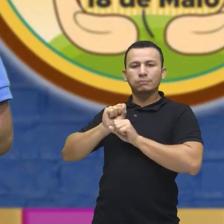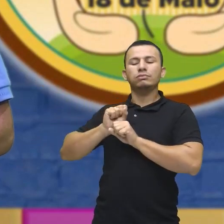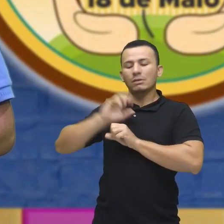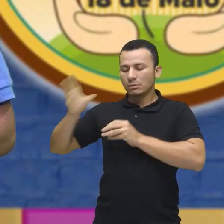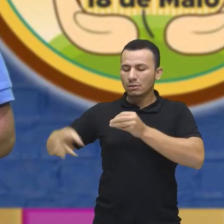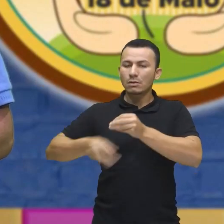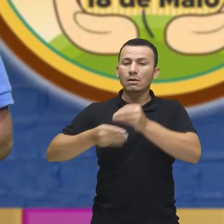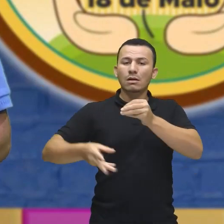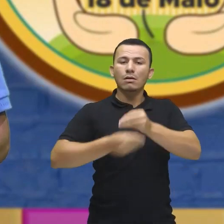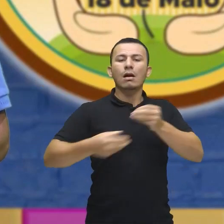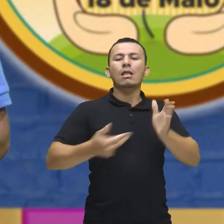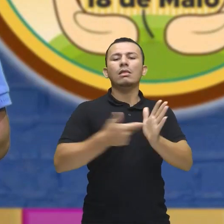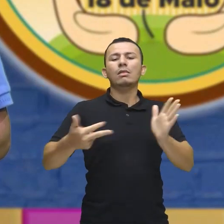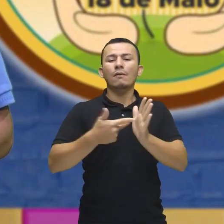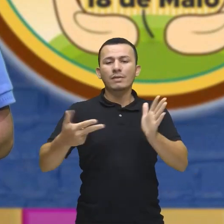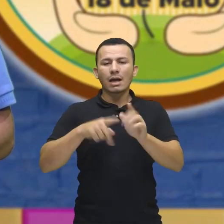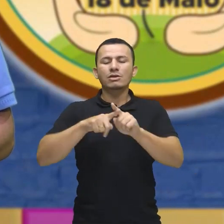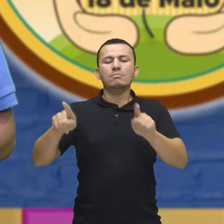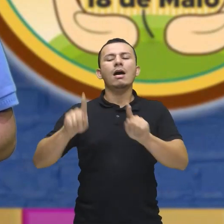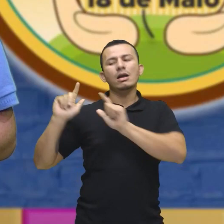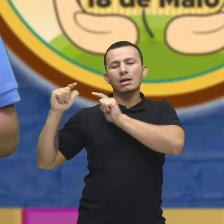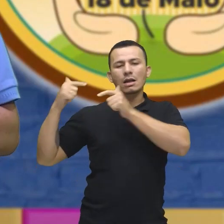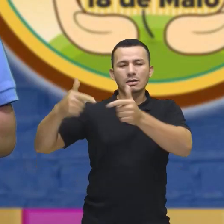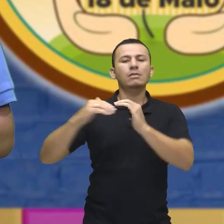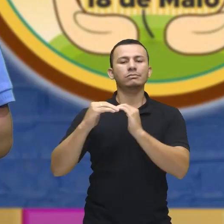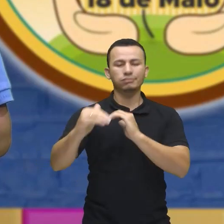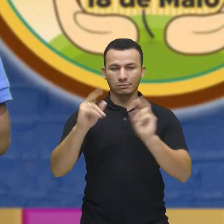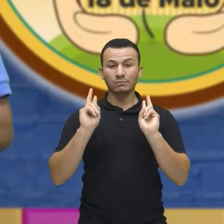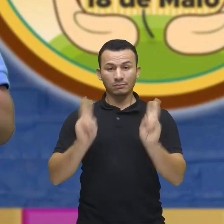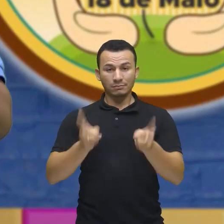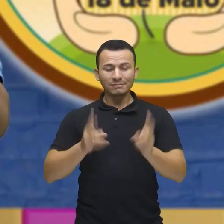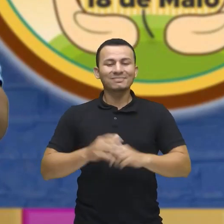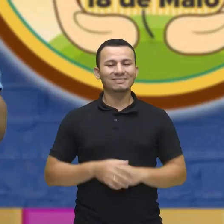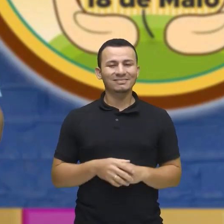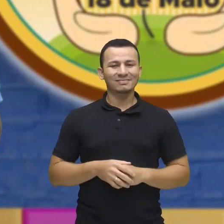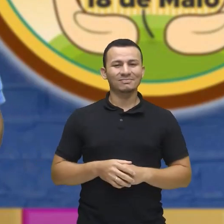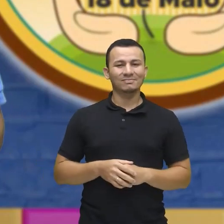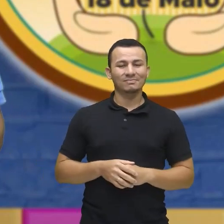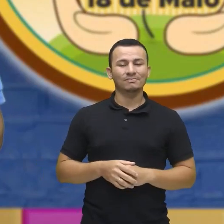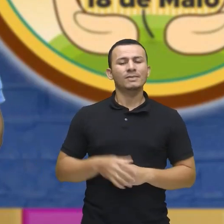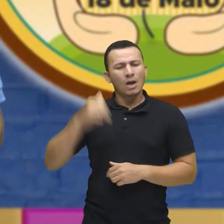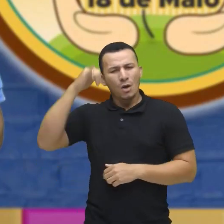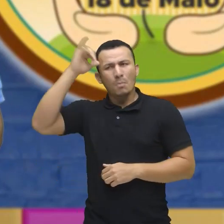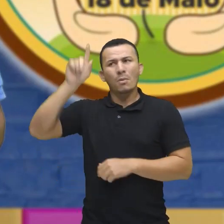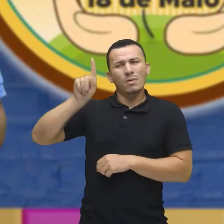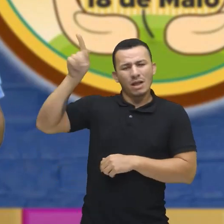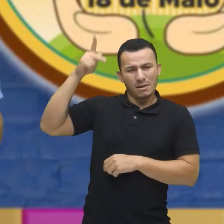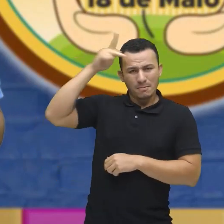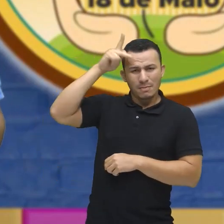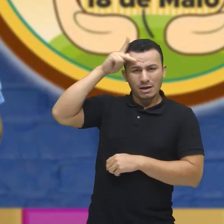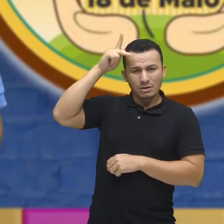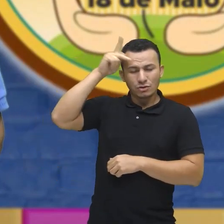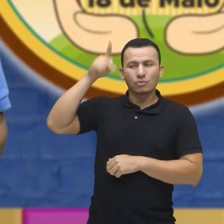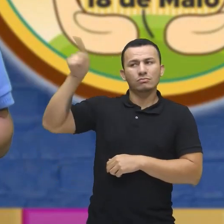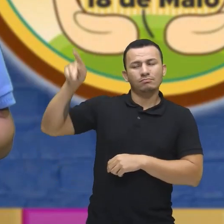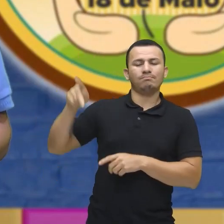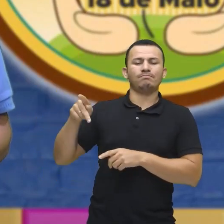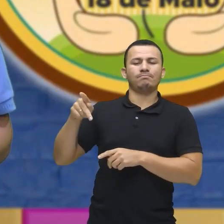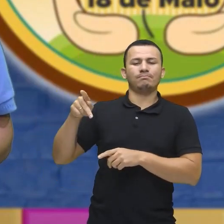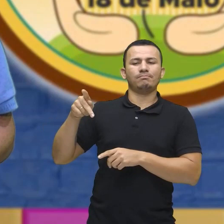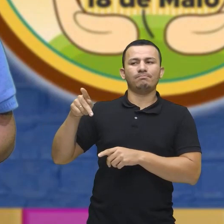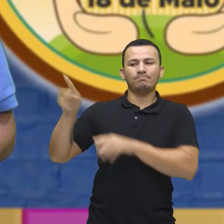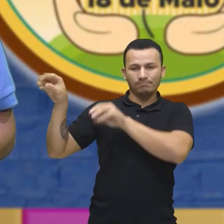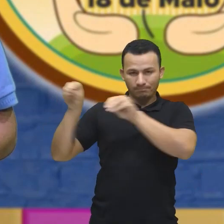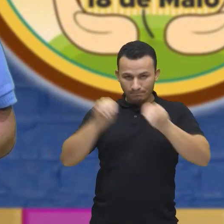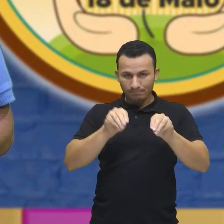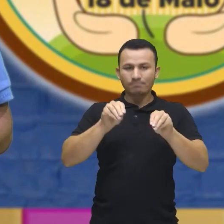novo, mas mantendo as minhas tradições. O boi-bumbá chegou em Parintins, veio do Maranhão, chegou